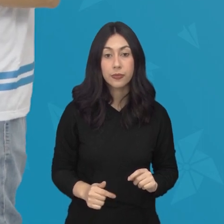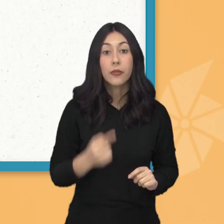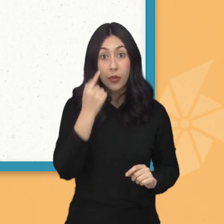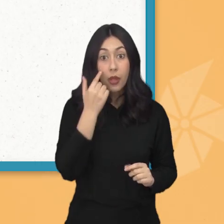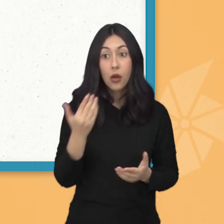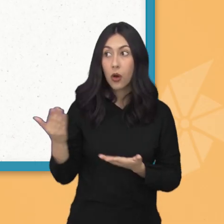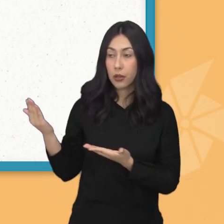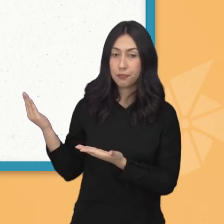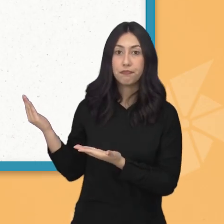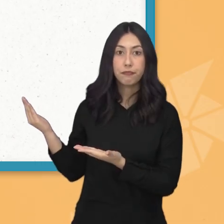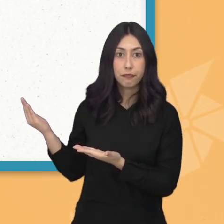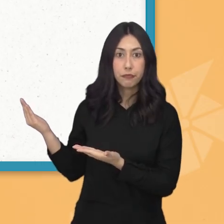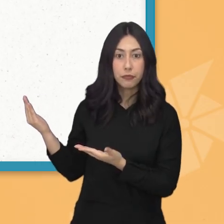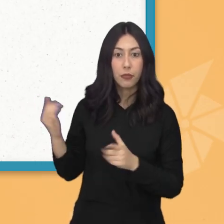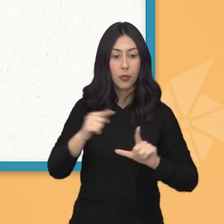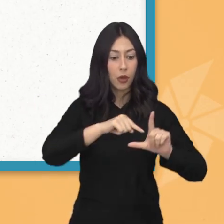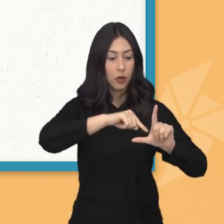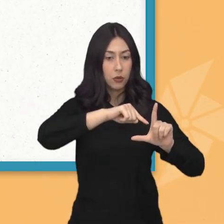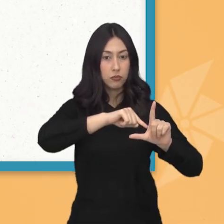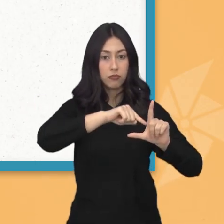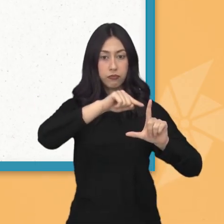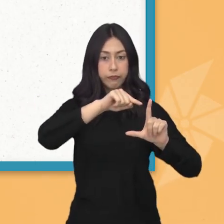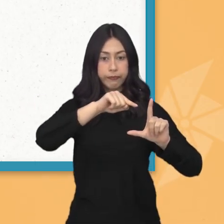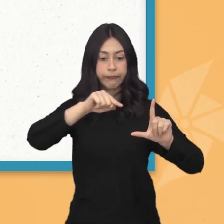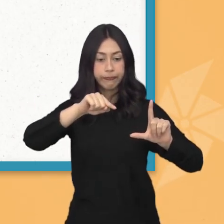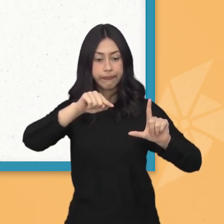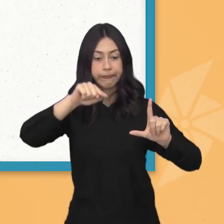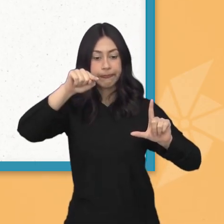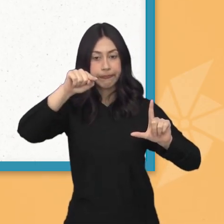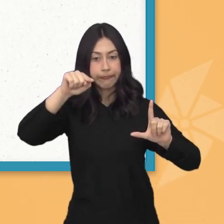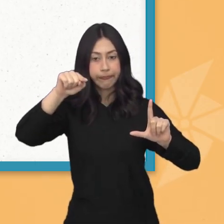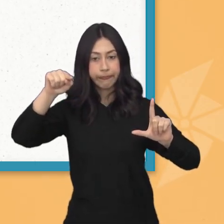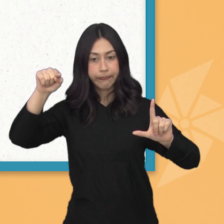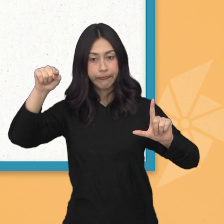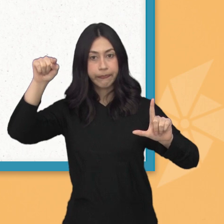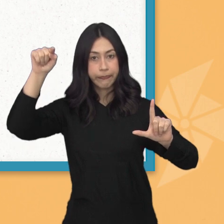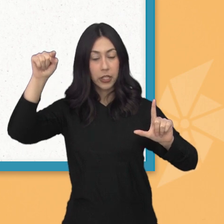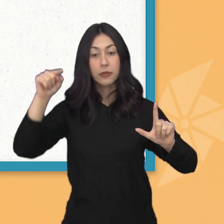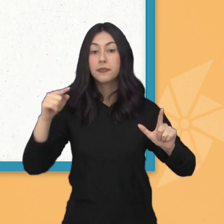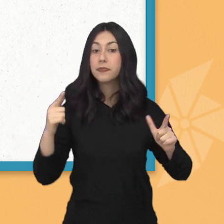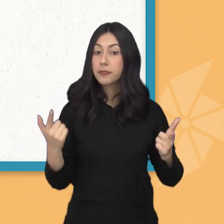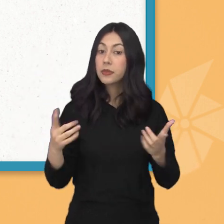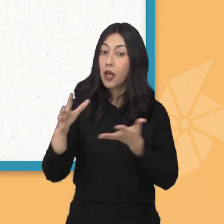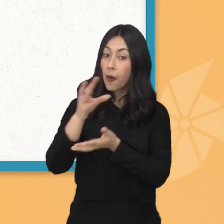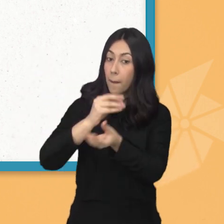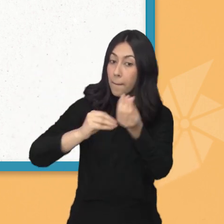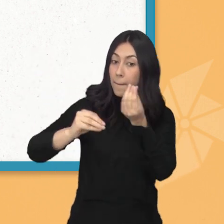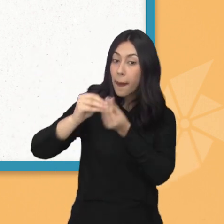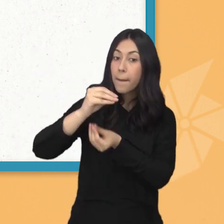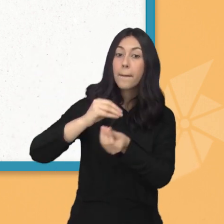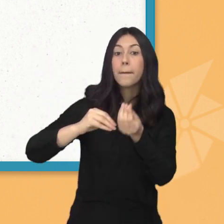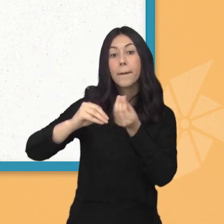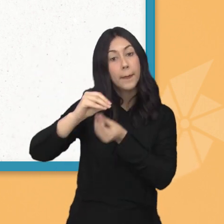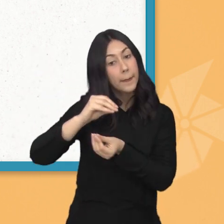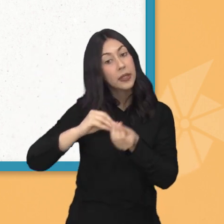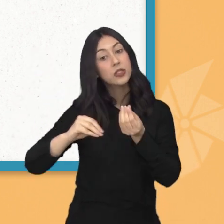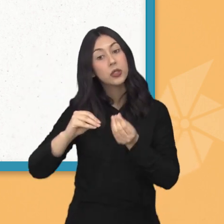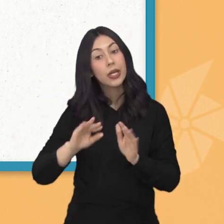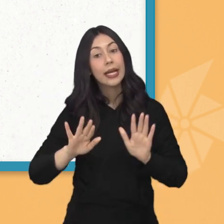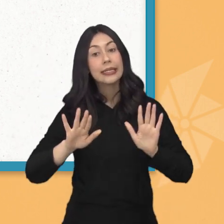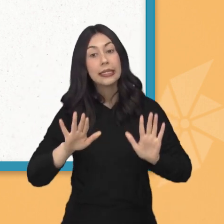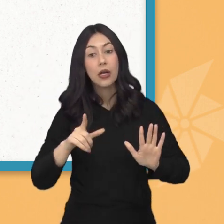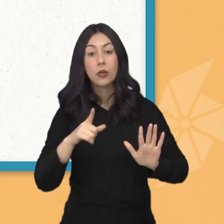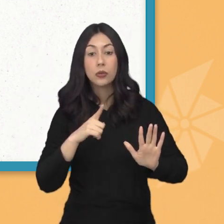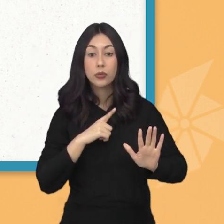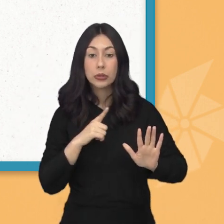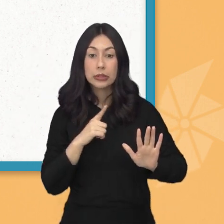Aqui, esse diagrama aqui que a gente vai analisar é um diagrama de uma mistura, onde ele possui um ponto de fusão e um ponto de ebulição muito bem definidos,